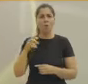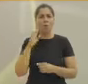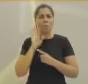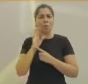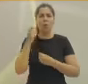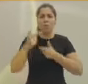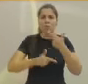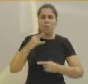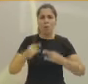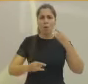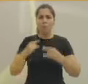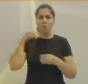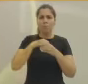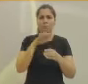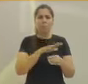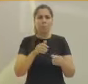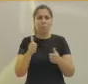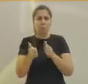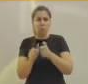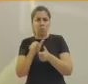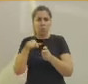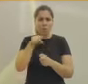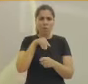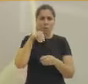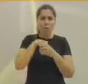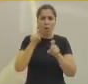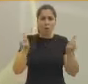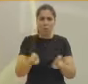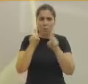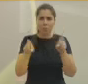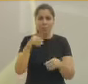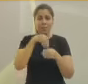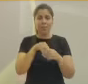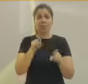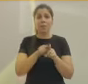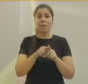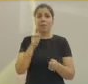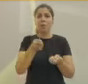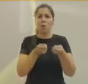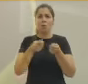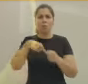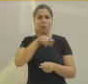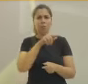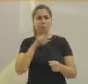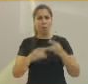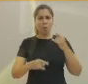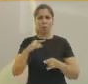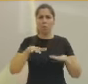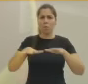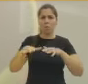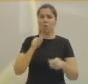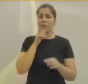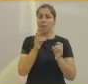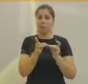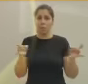manual através do computador que está aqui atrás, que vai mandar os comandos para o robô se movimentar sem fio.